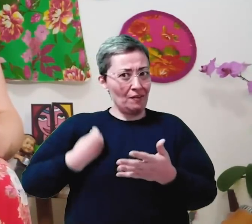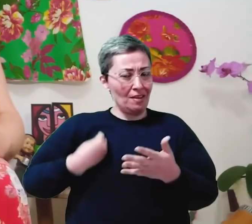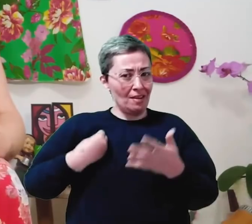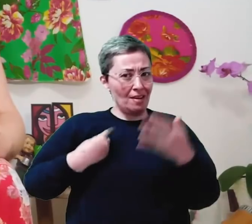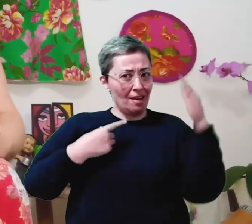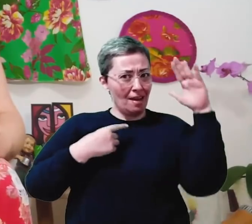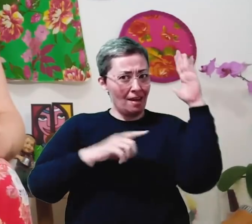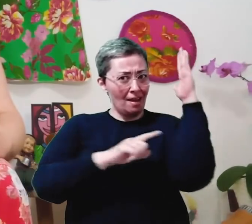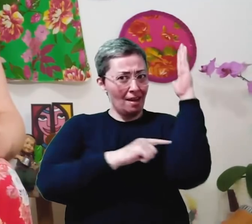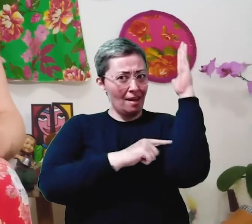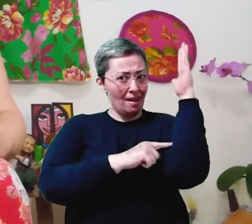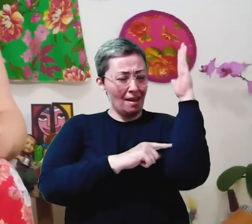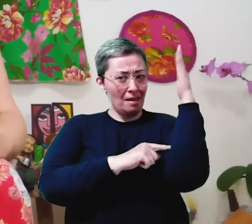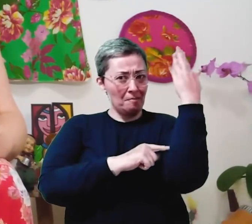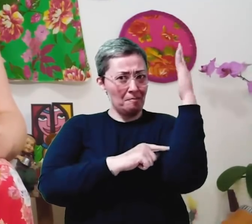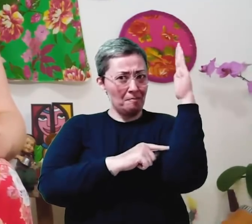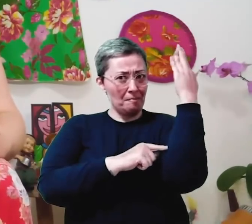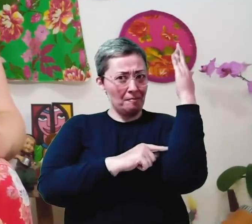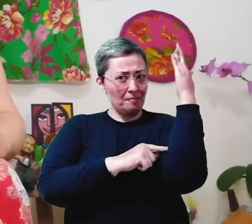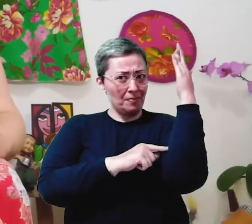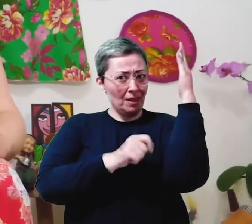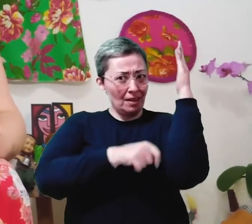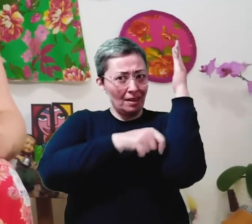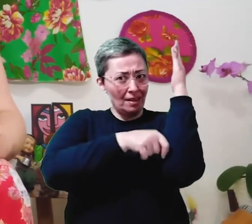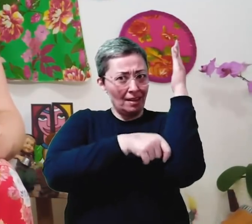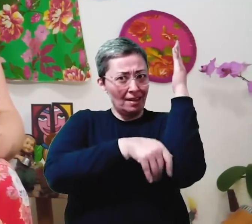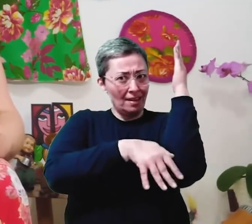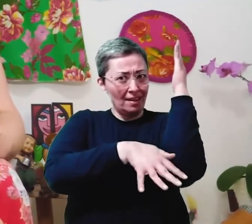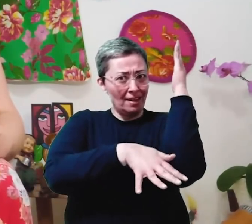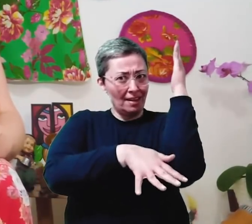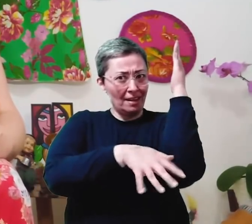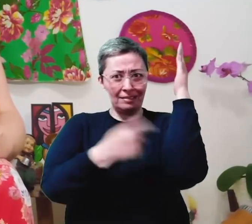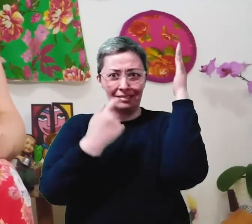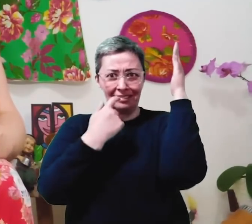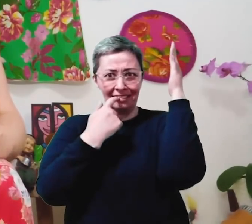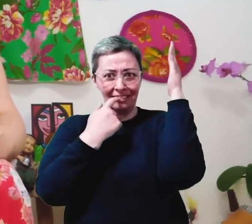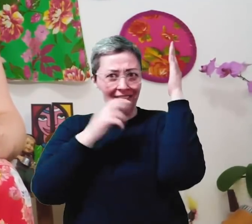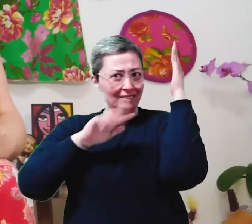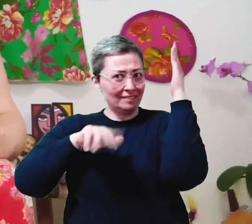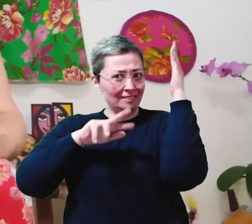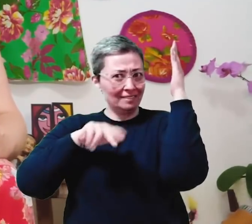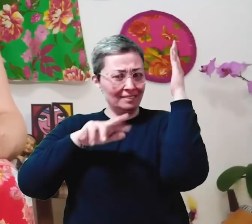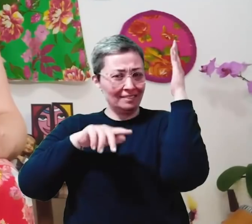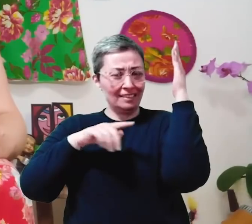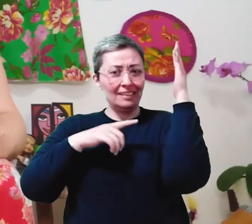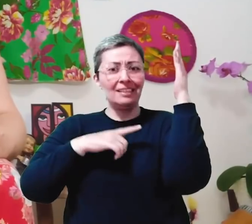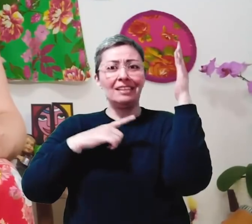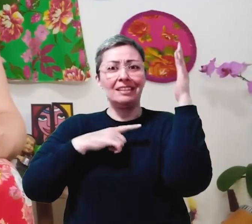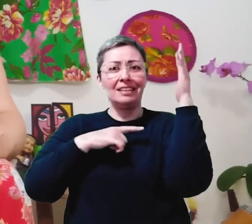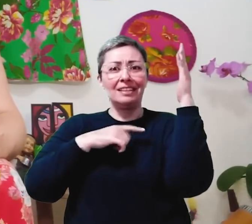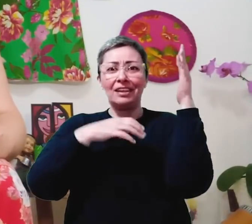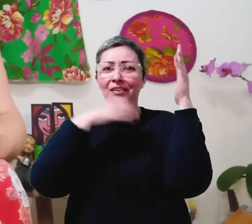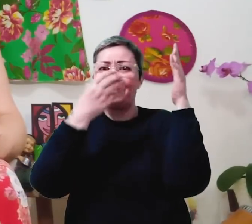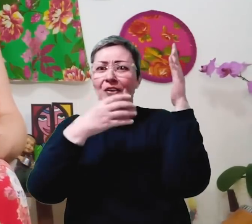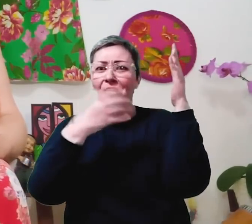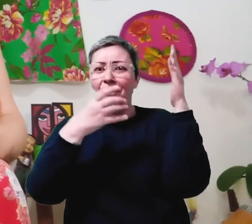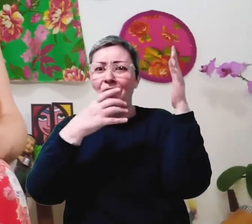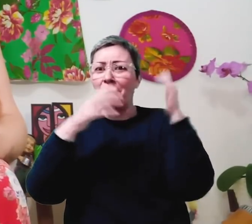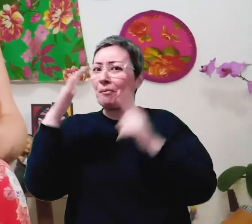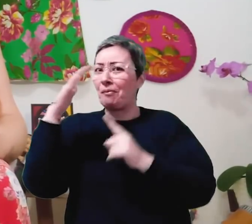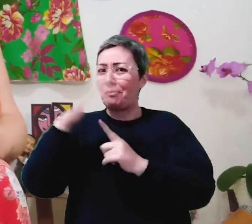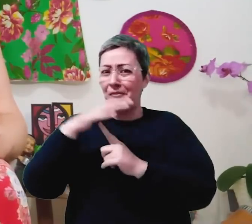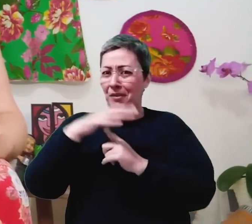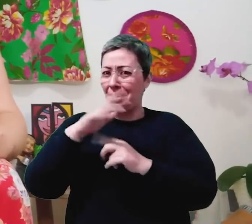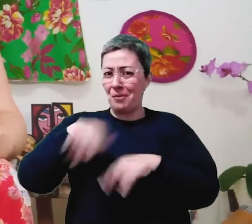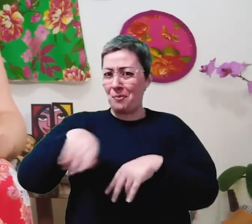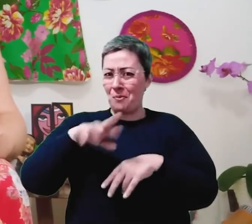Tem vida e é de madeira. Tem raiz e não é dente. Tem